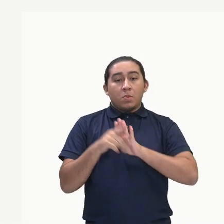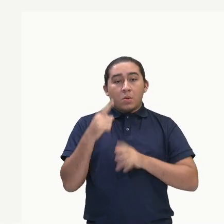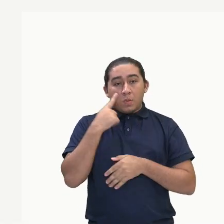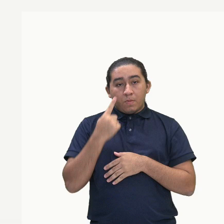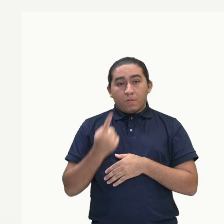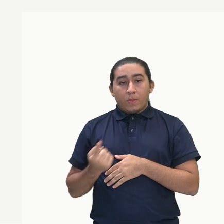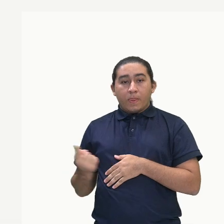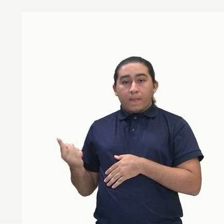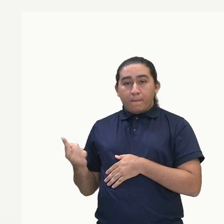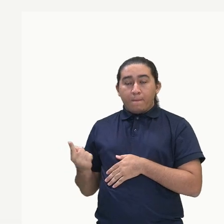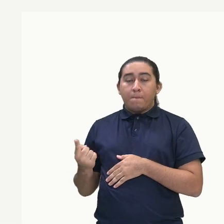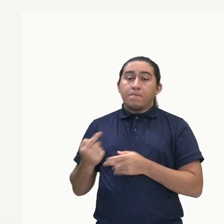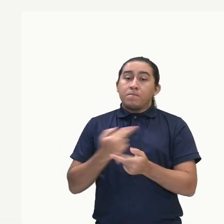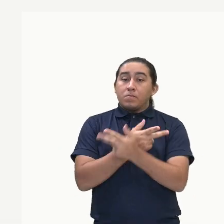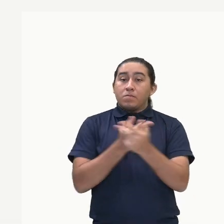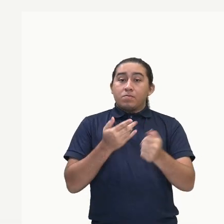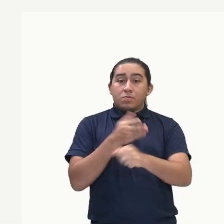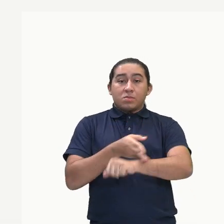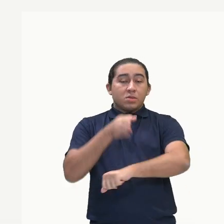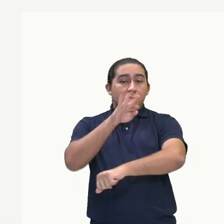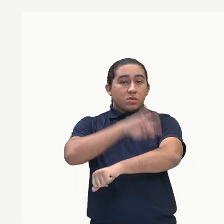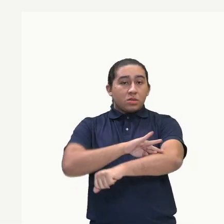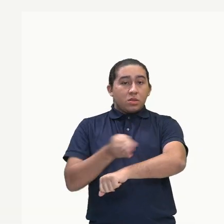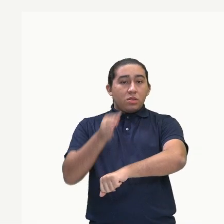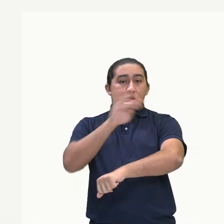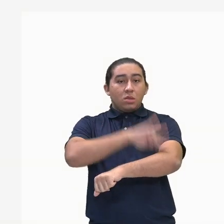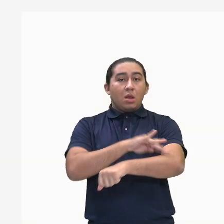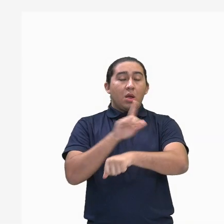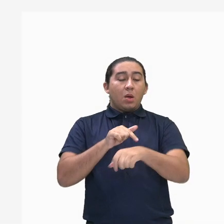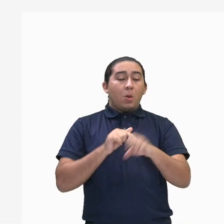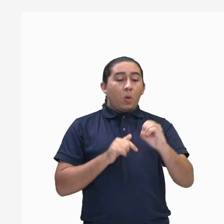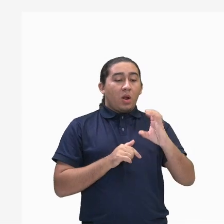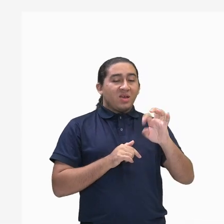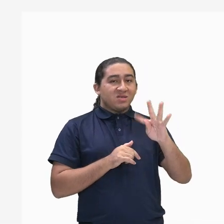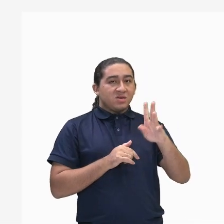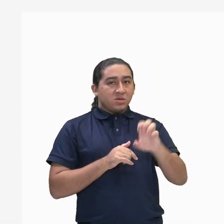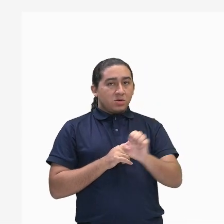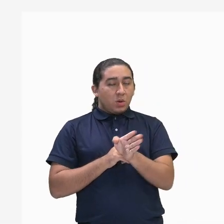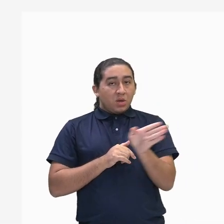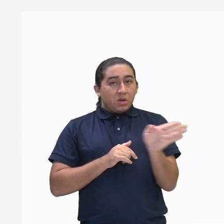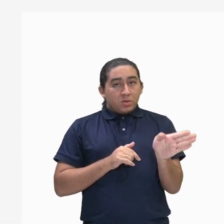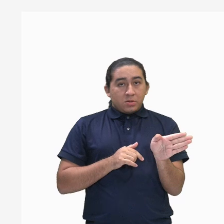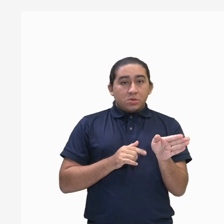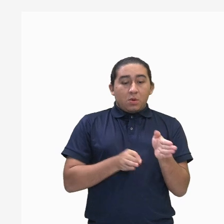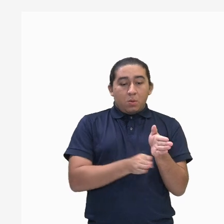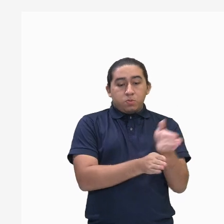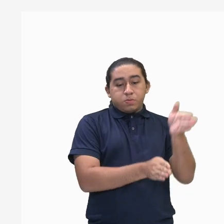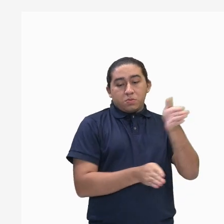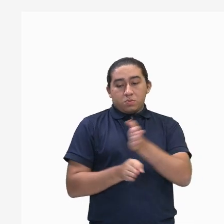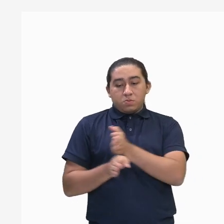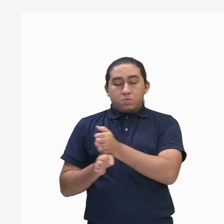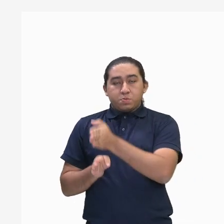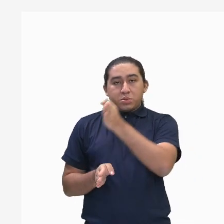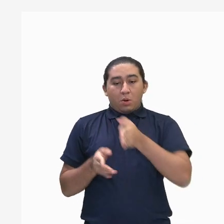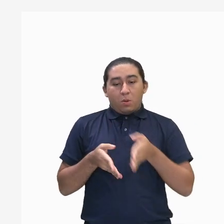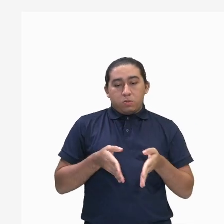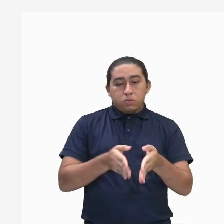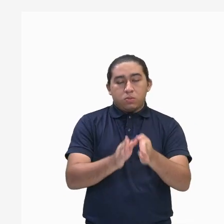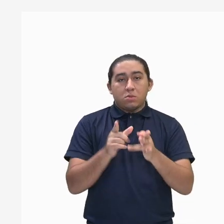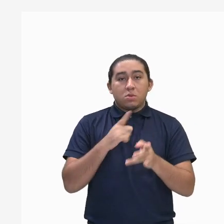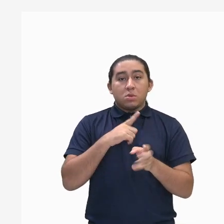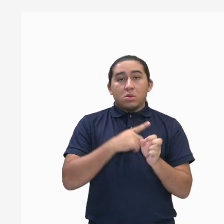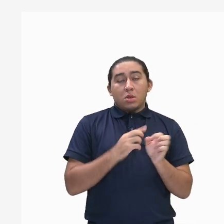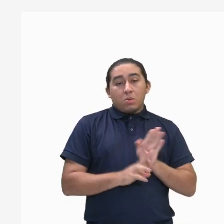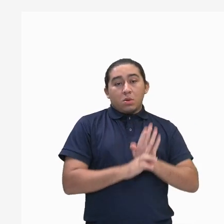cadeia de montanhas que forma o limite oeste da bacia, né? Então, a gente tem aí a representação da Cordilheira dos